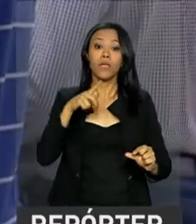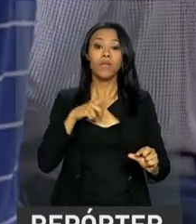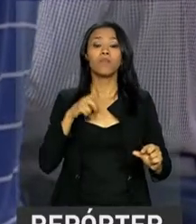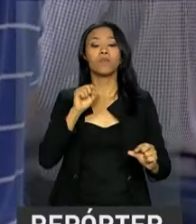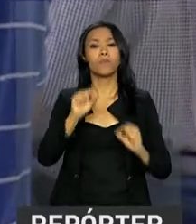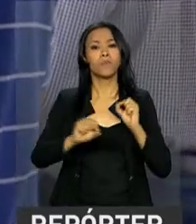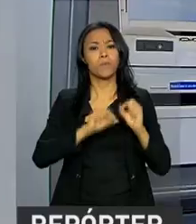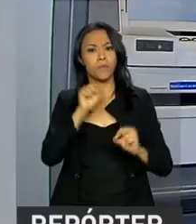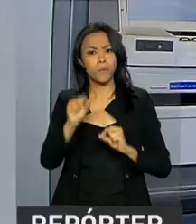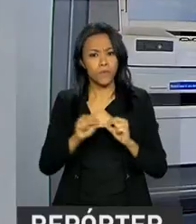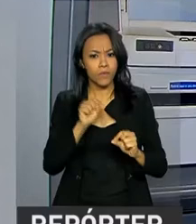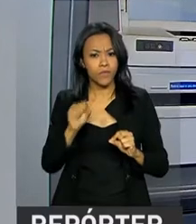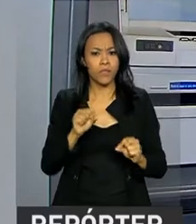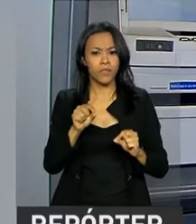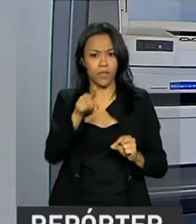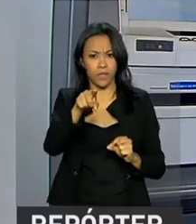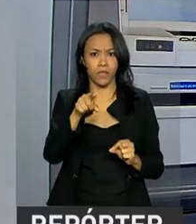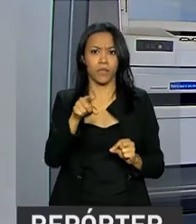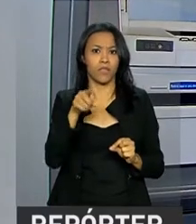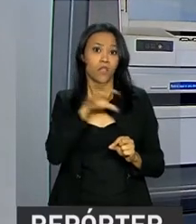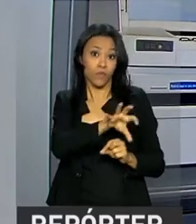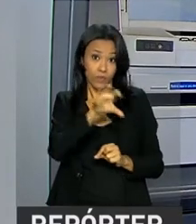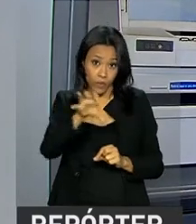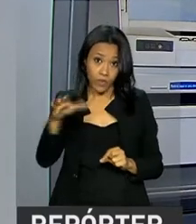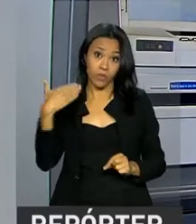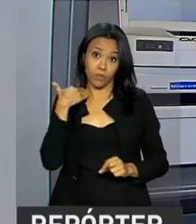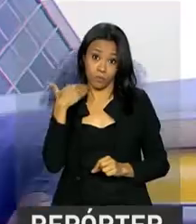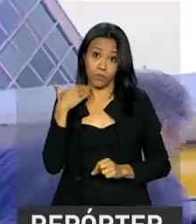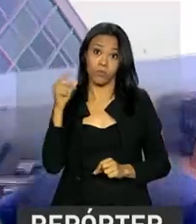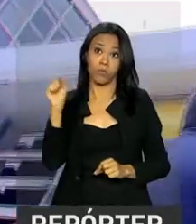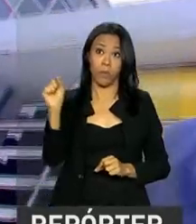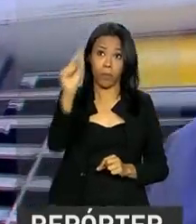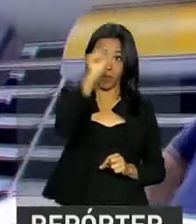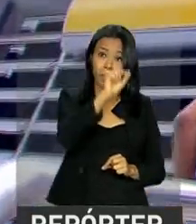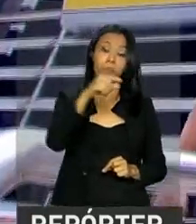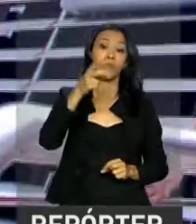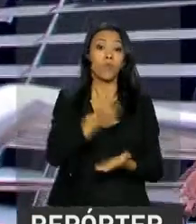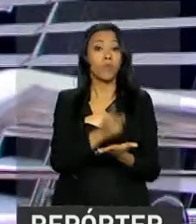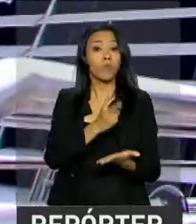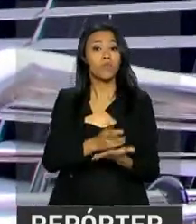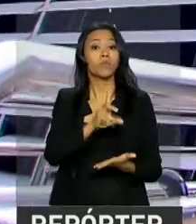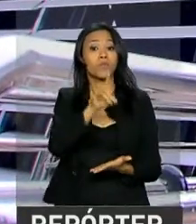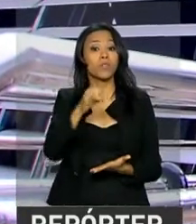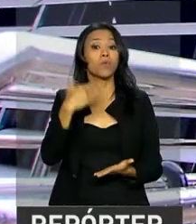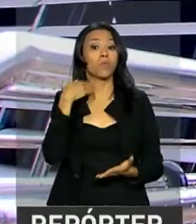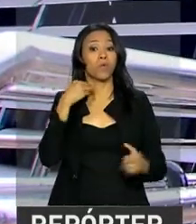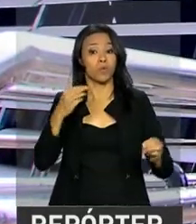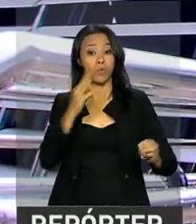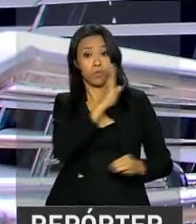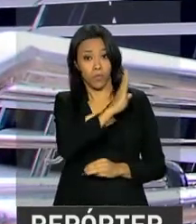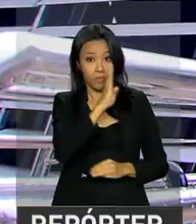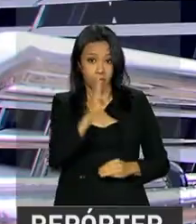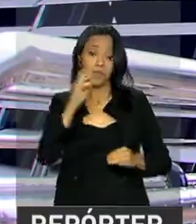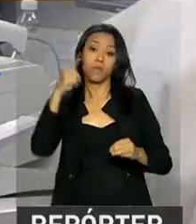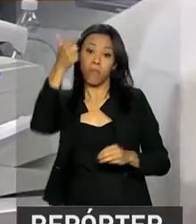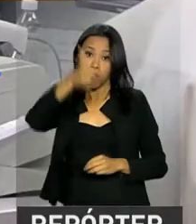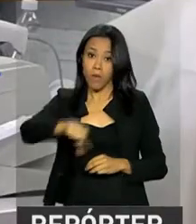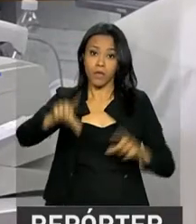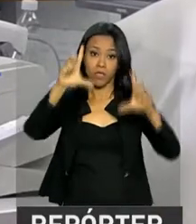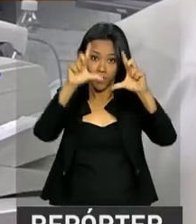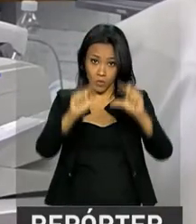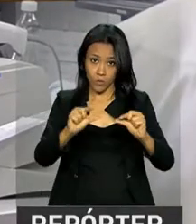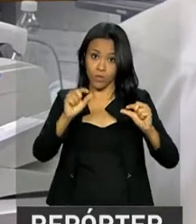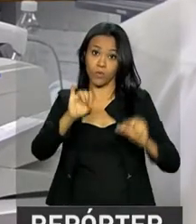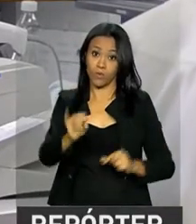nas taxas cobradas pelas instituições. No mesmo dia, o Banco do Brasil, por exemplo, anunciou mais uma redução nos juros